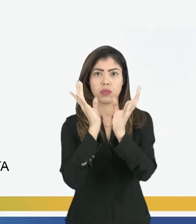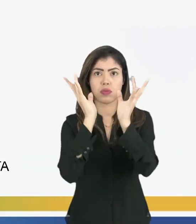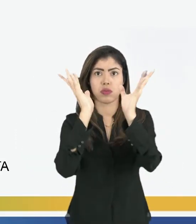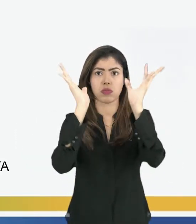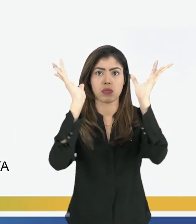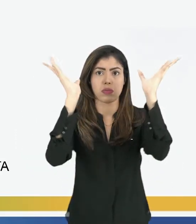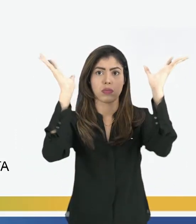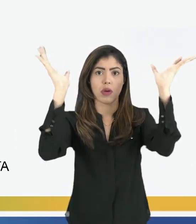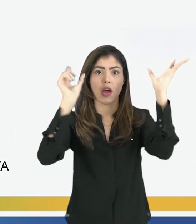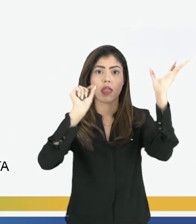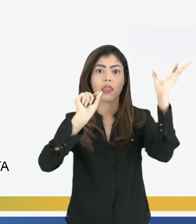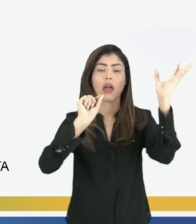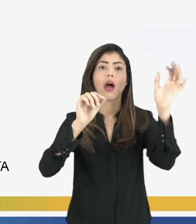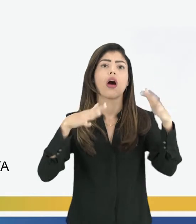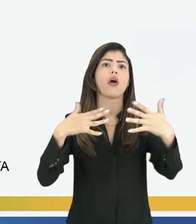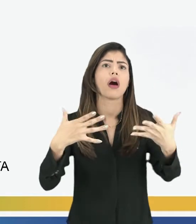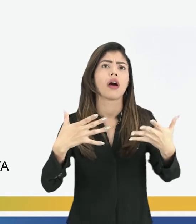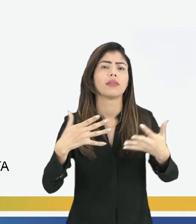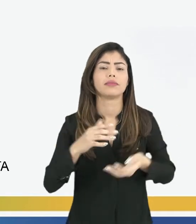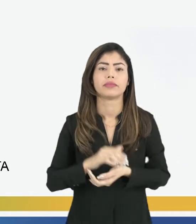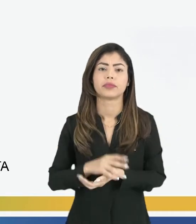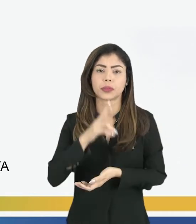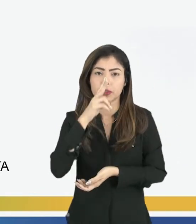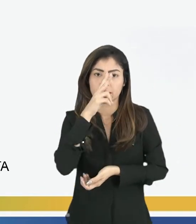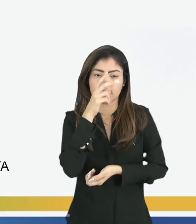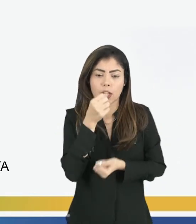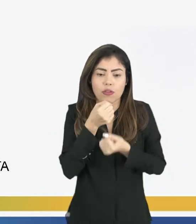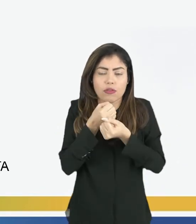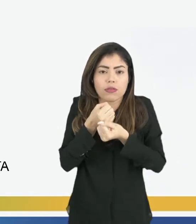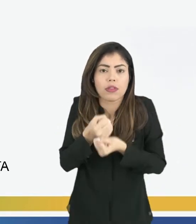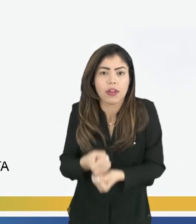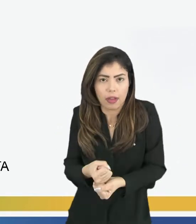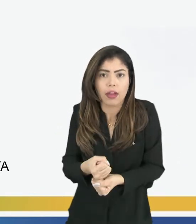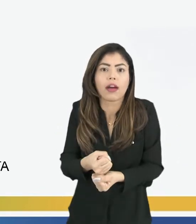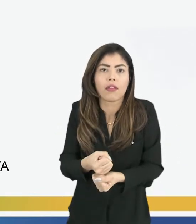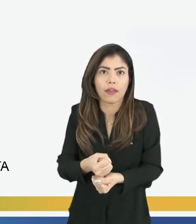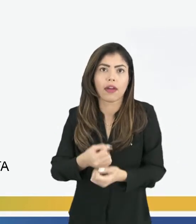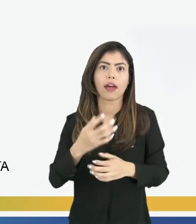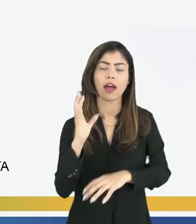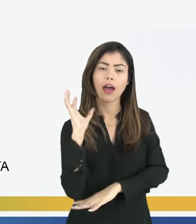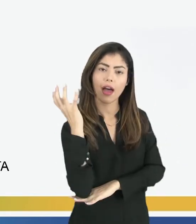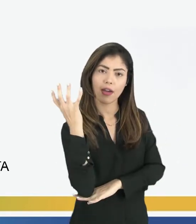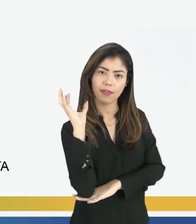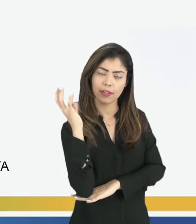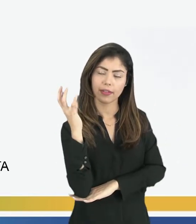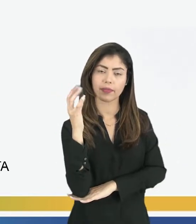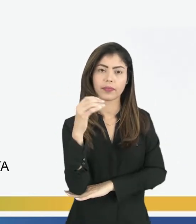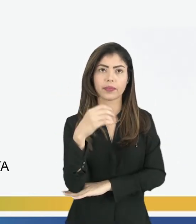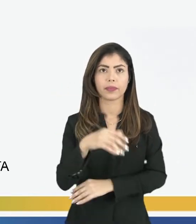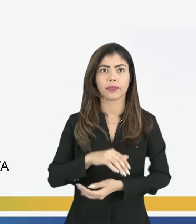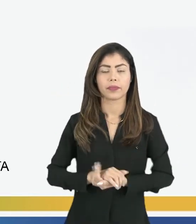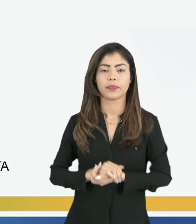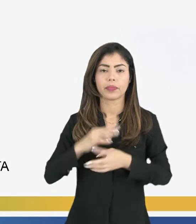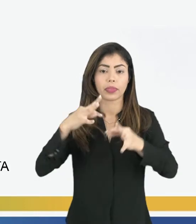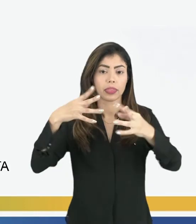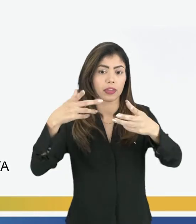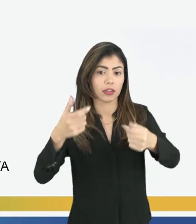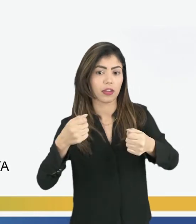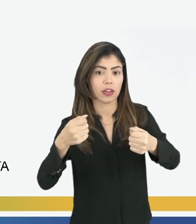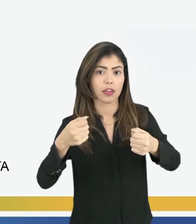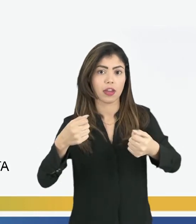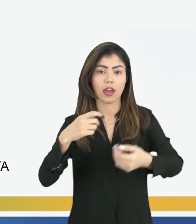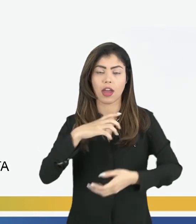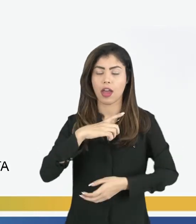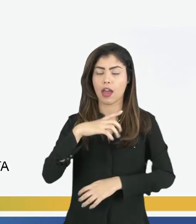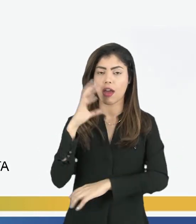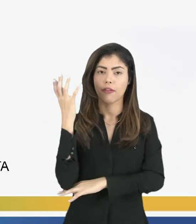função do caule? É suportar a planta, suportar todas as partes